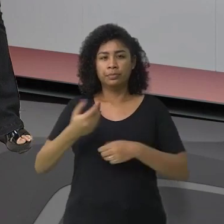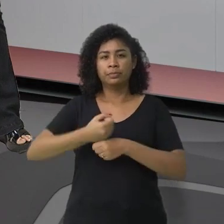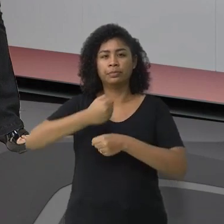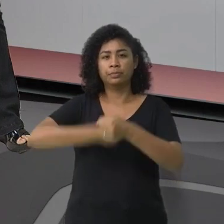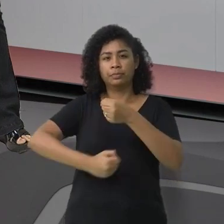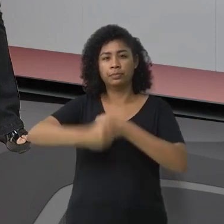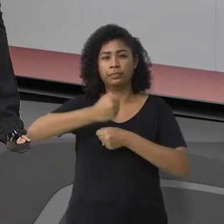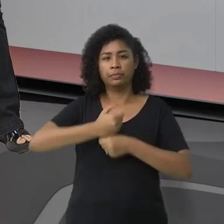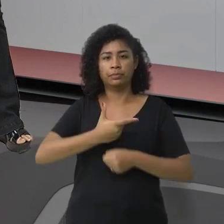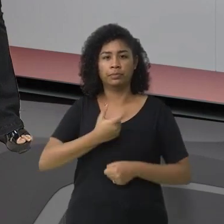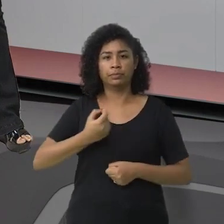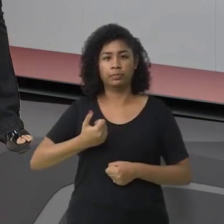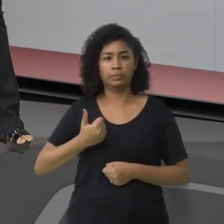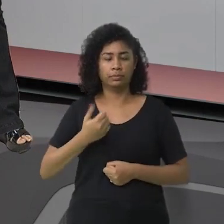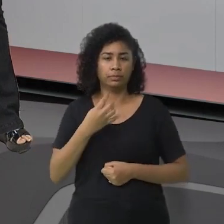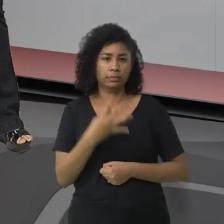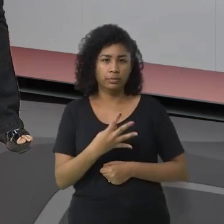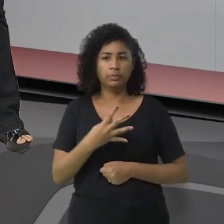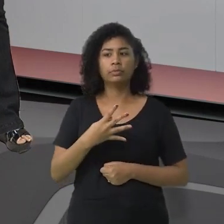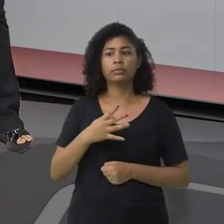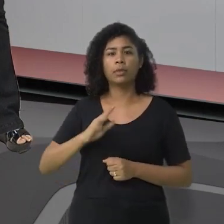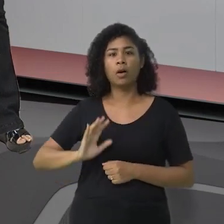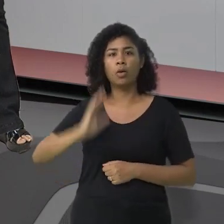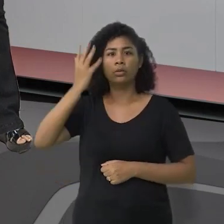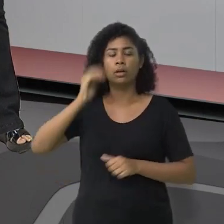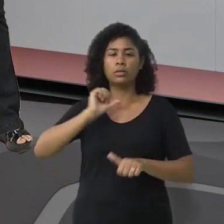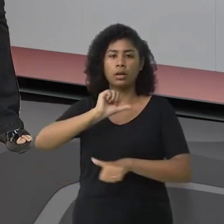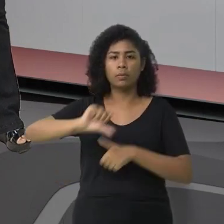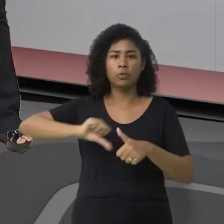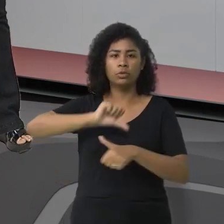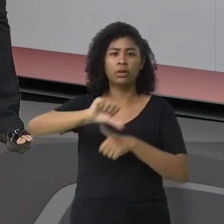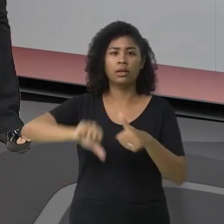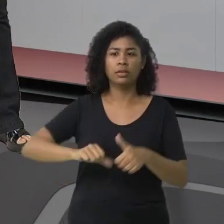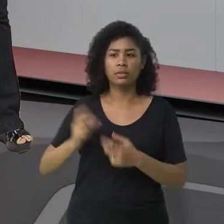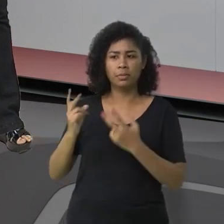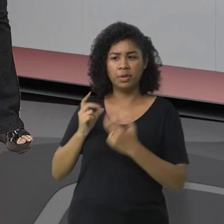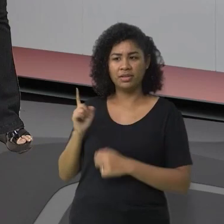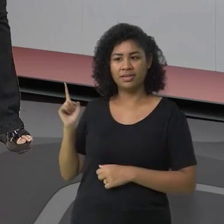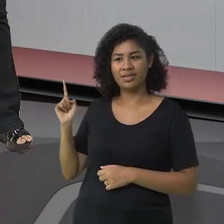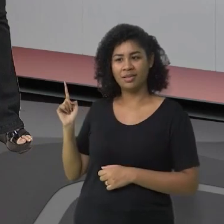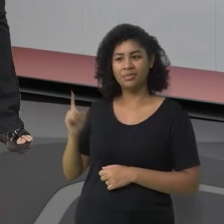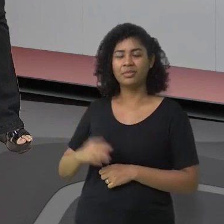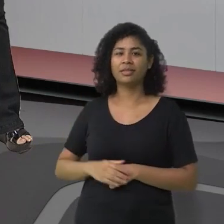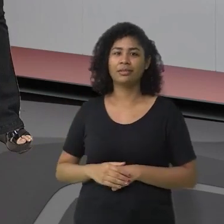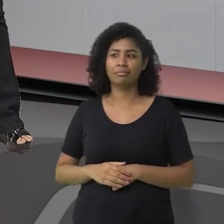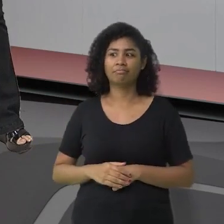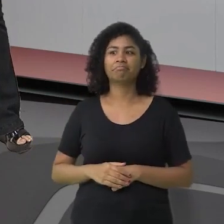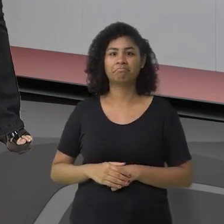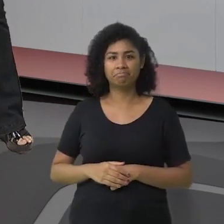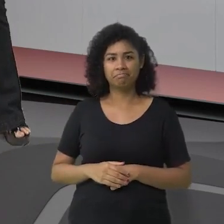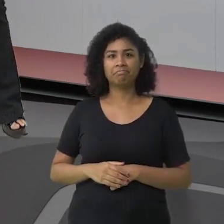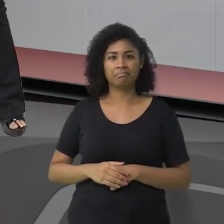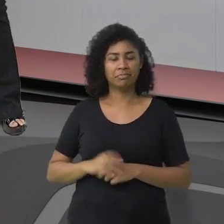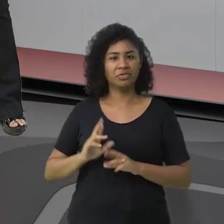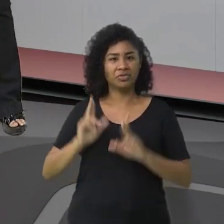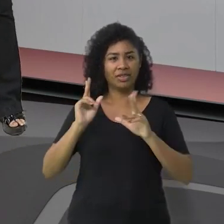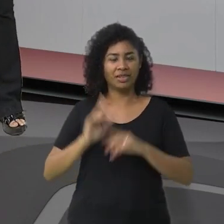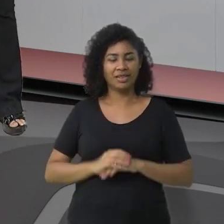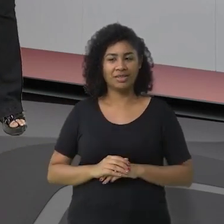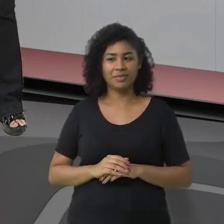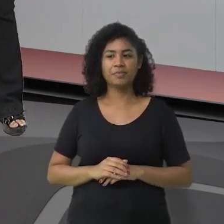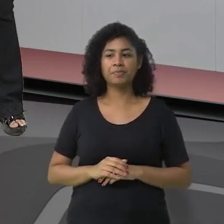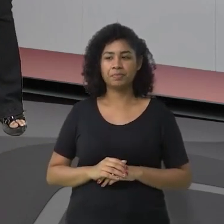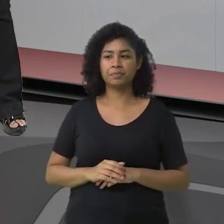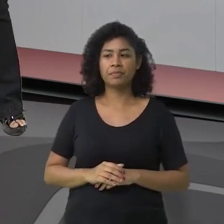de 2014, ocorre essa mudança. Olha só a pirâmide etária aí se mexendo, né? Agora, se der